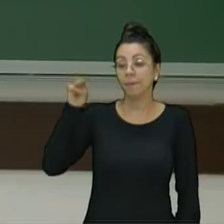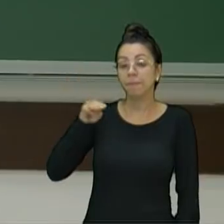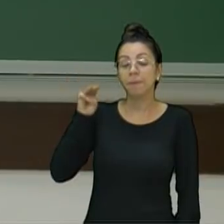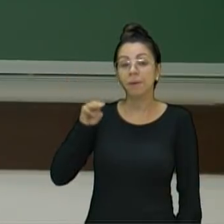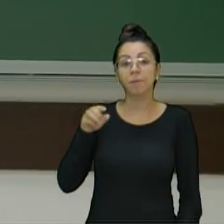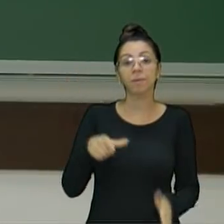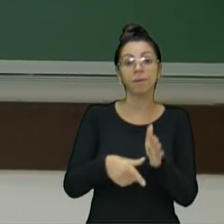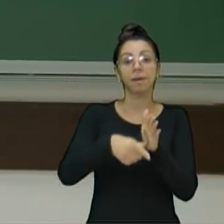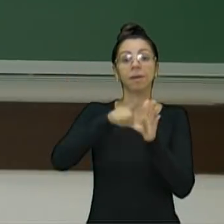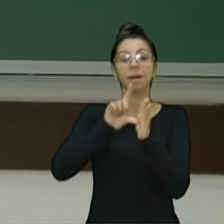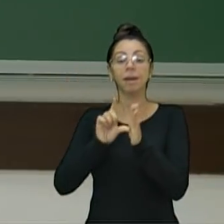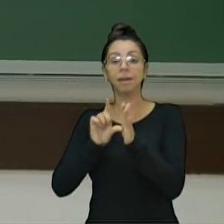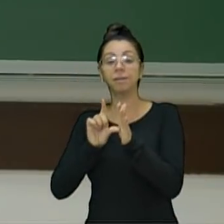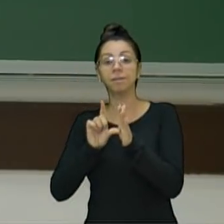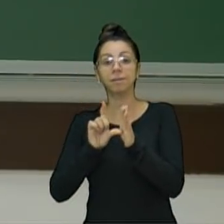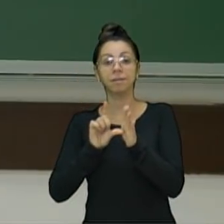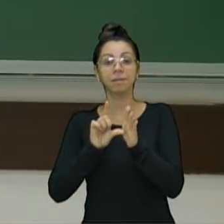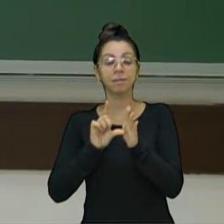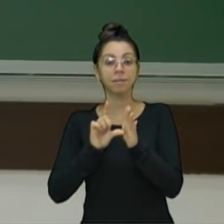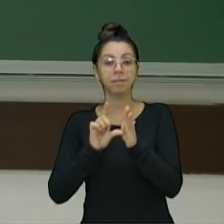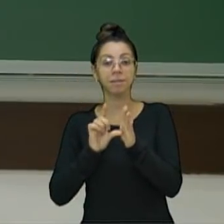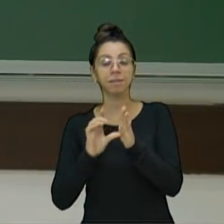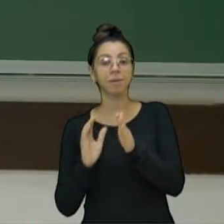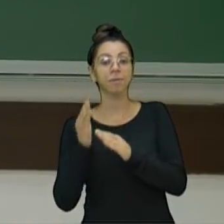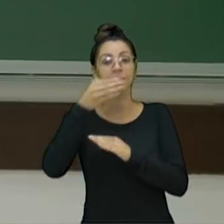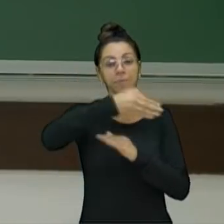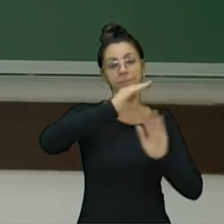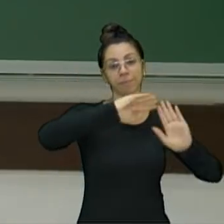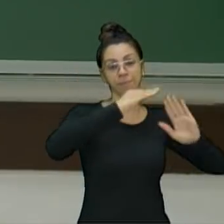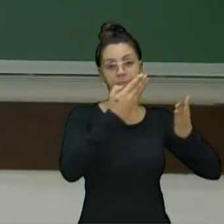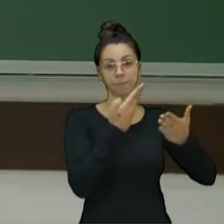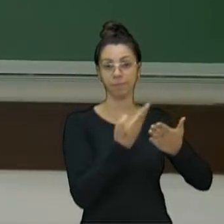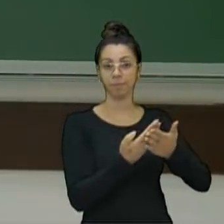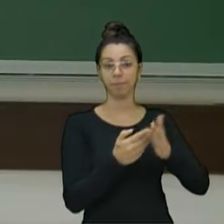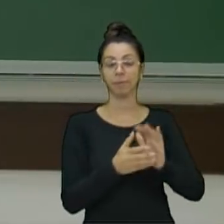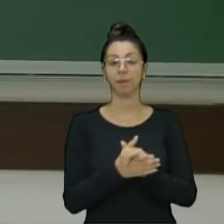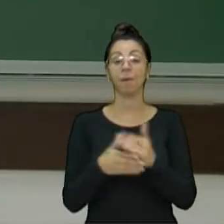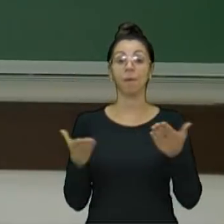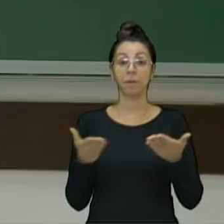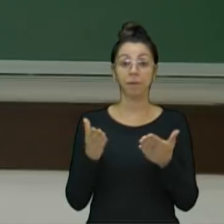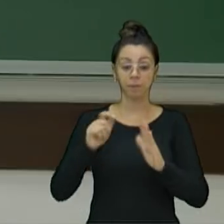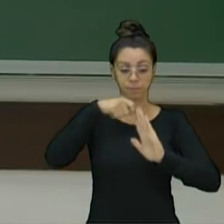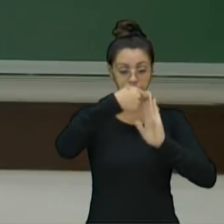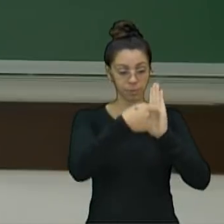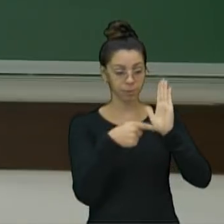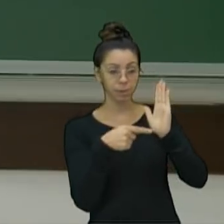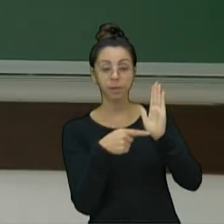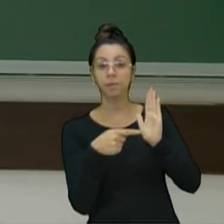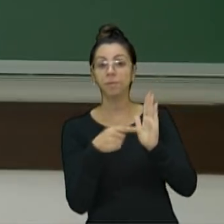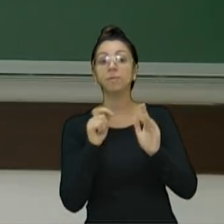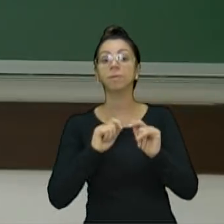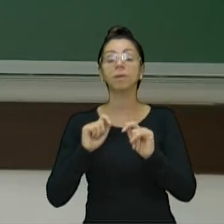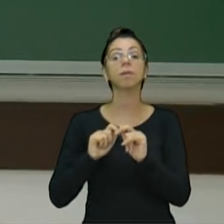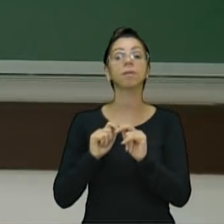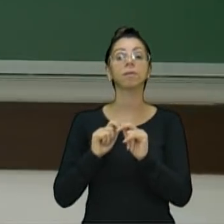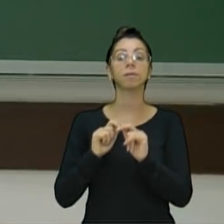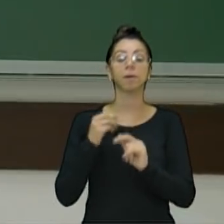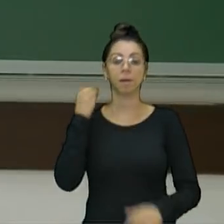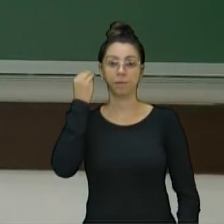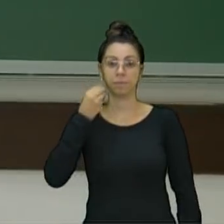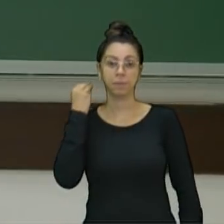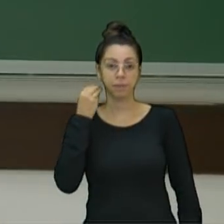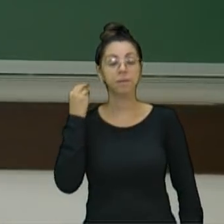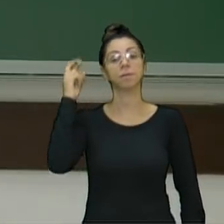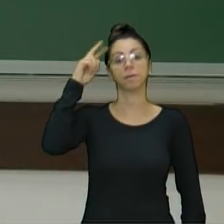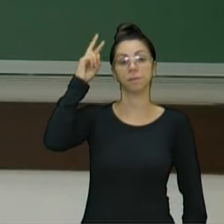eu tivesse que ir para a escola. Então, vocês vão identificar nesse texto, nessa experiência, nessa história que a pessoa